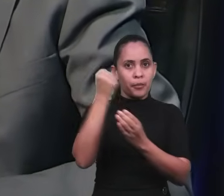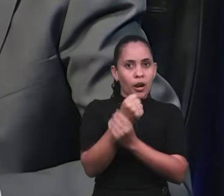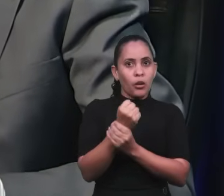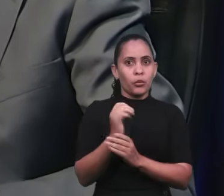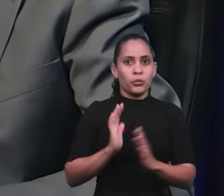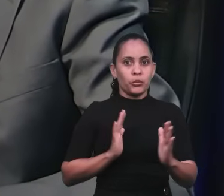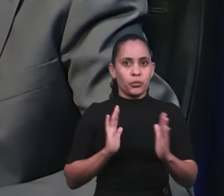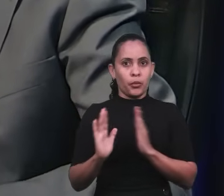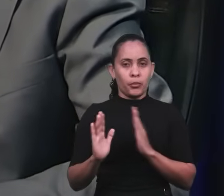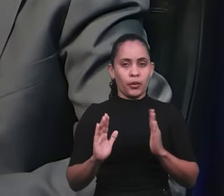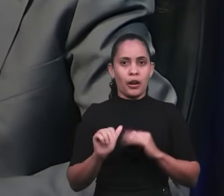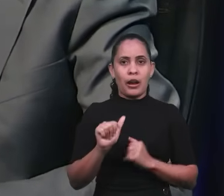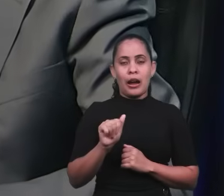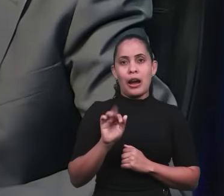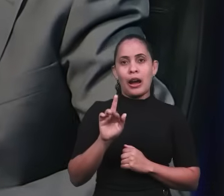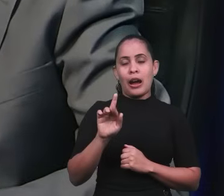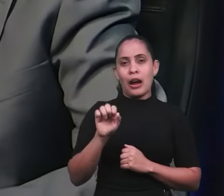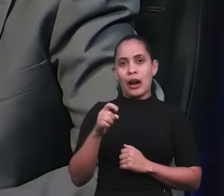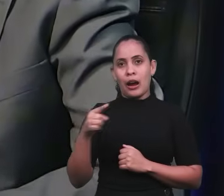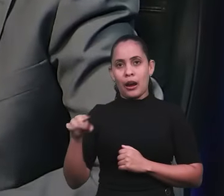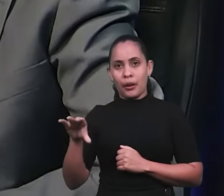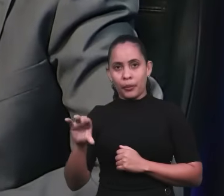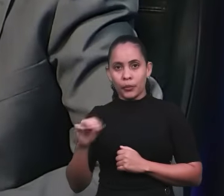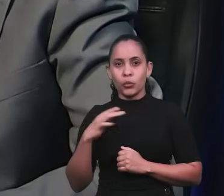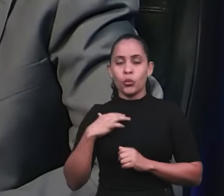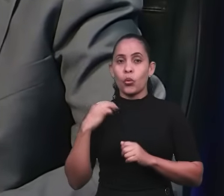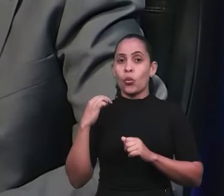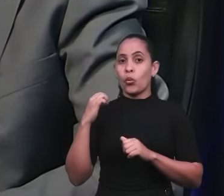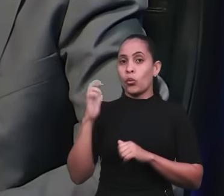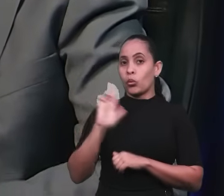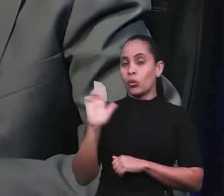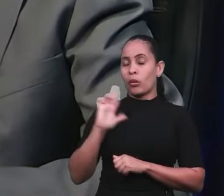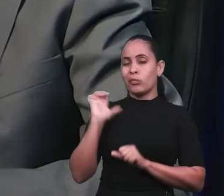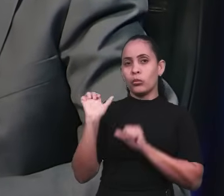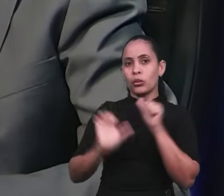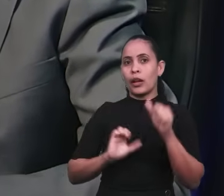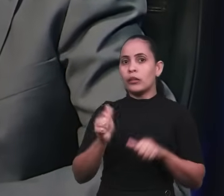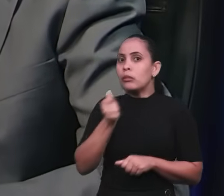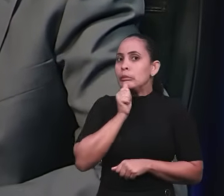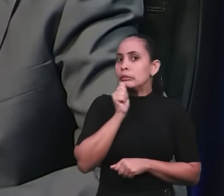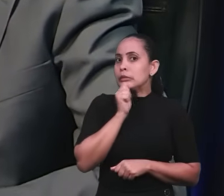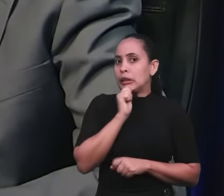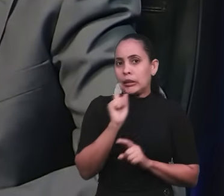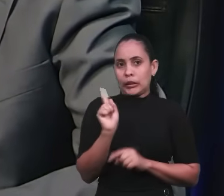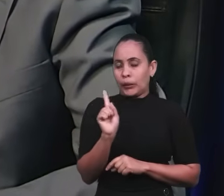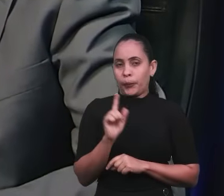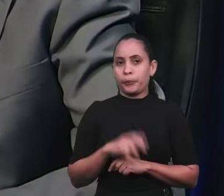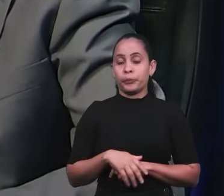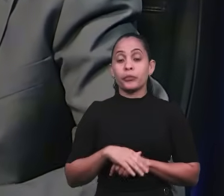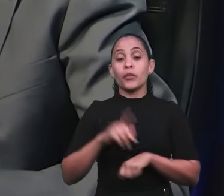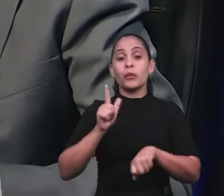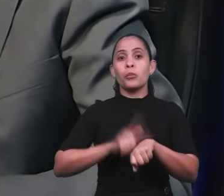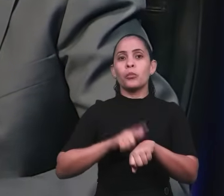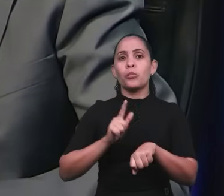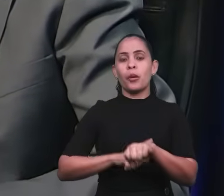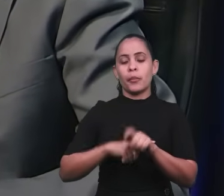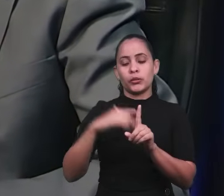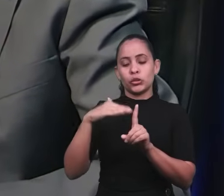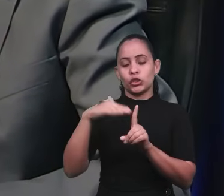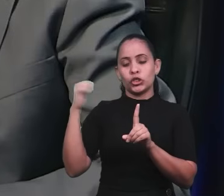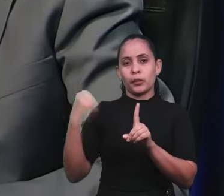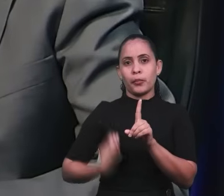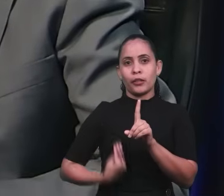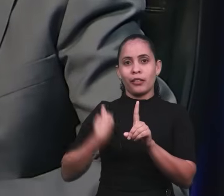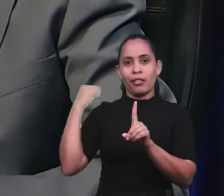ele chamava Abrão, ainda Deus não tinha mudado seu nome, é o momento do chamado. Na busca